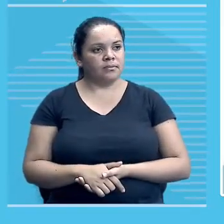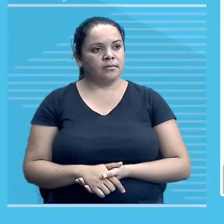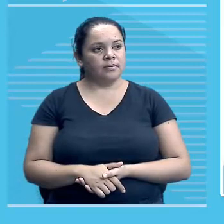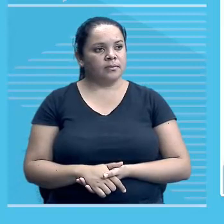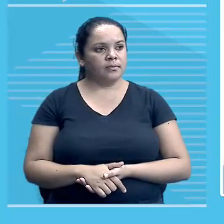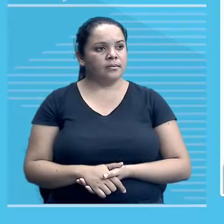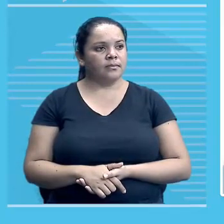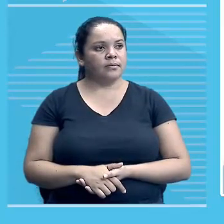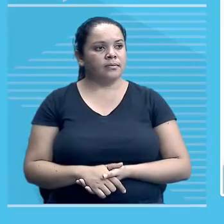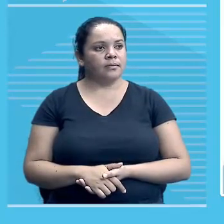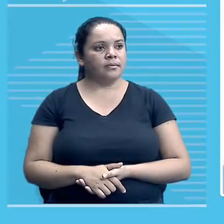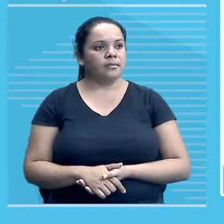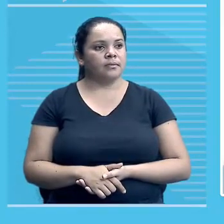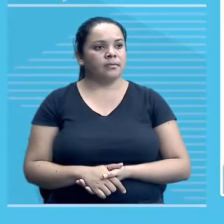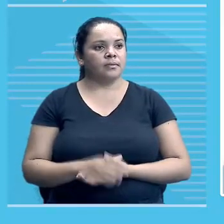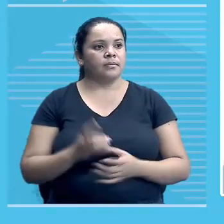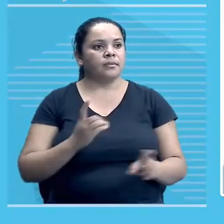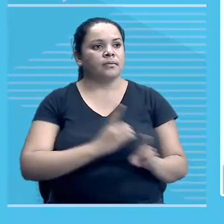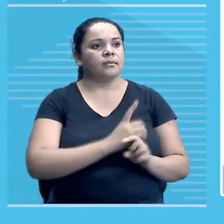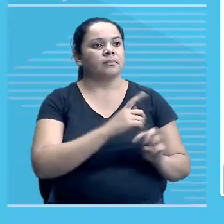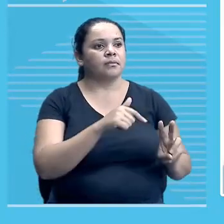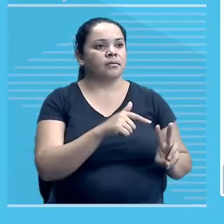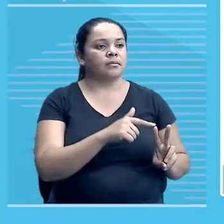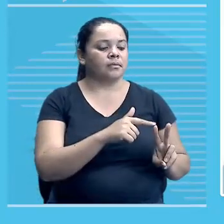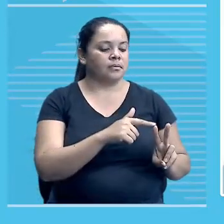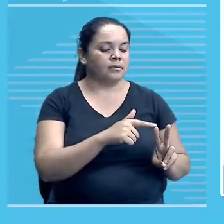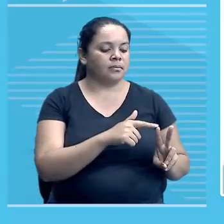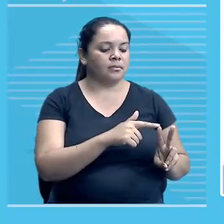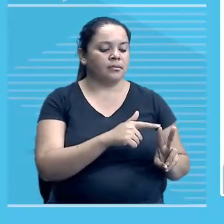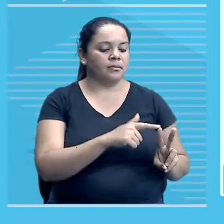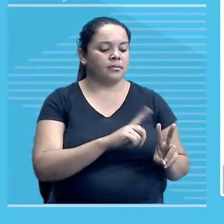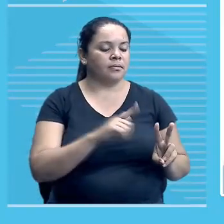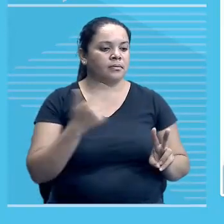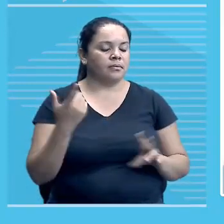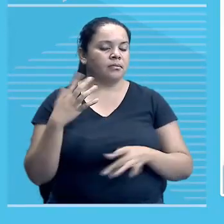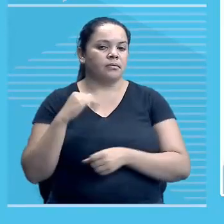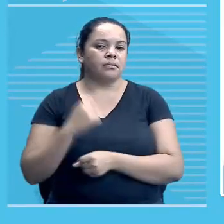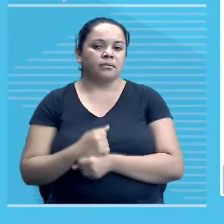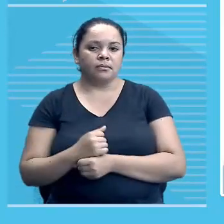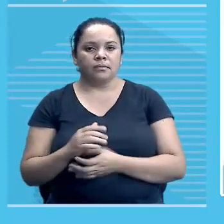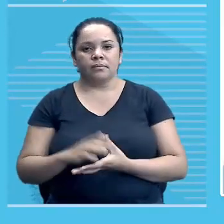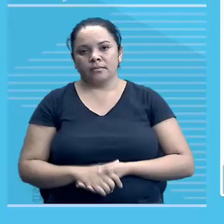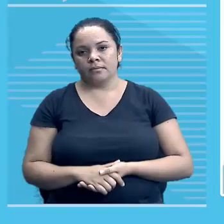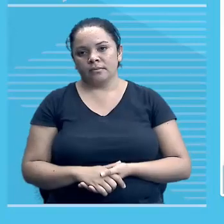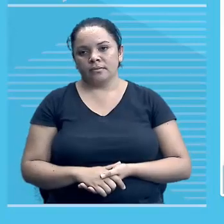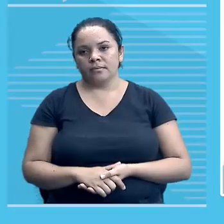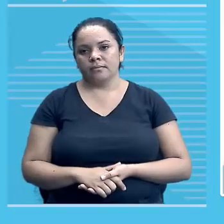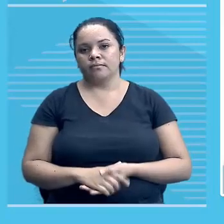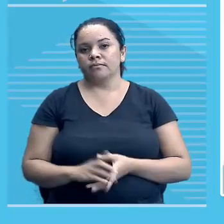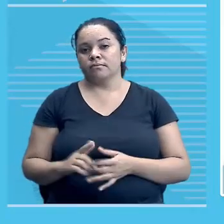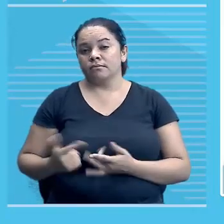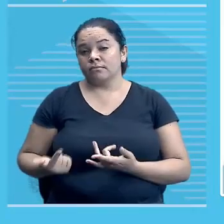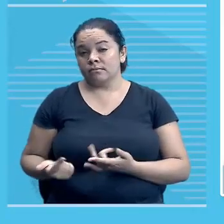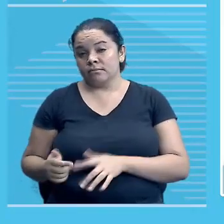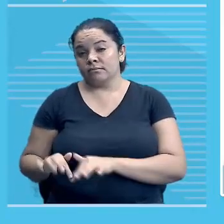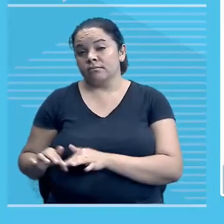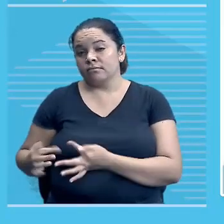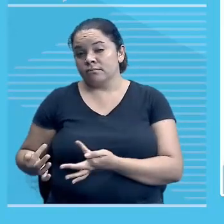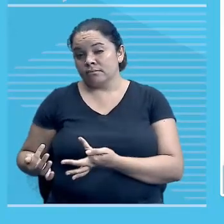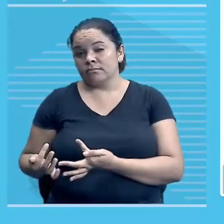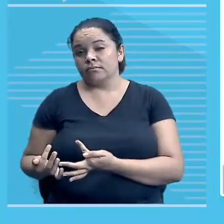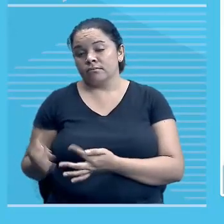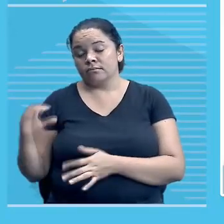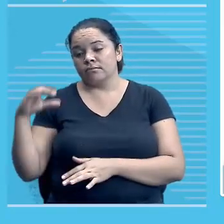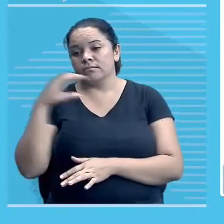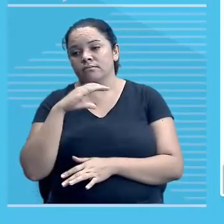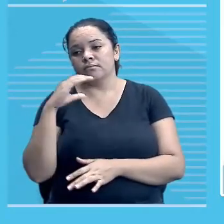de Bhaskara, para a gente encontrar as raízes e depois somar, no caso, né? Mas aqui, ó, é simples e direto. E vai bem em cima na pergunta